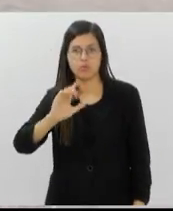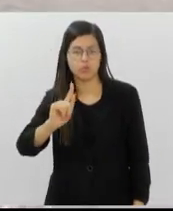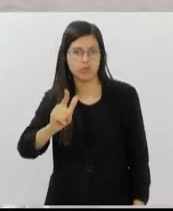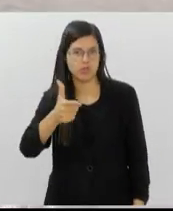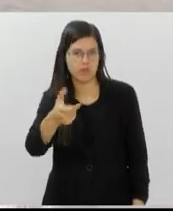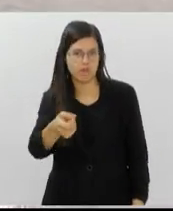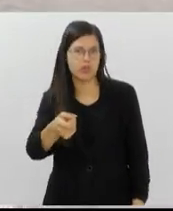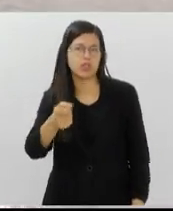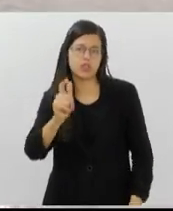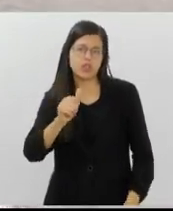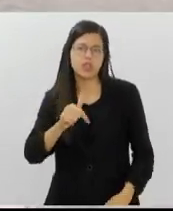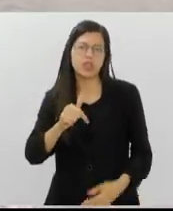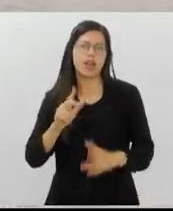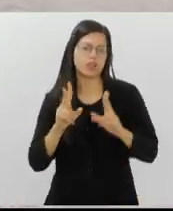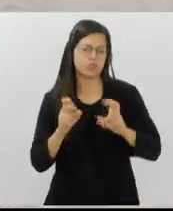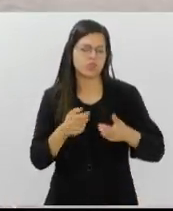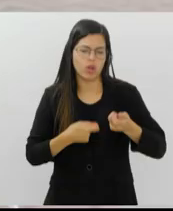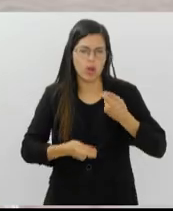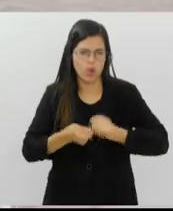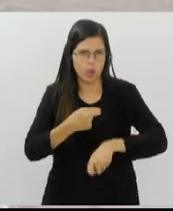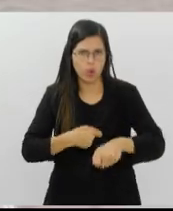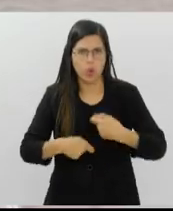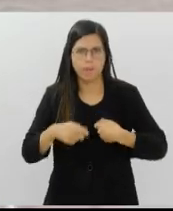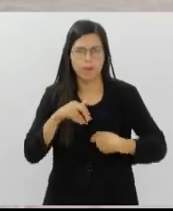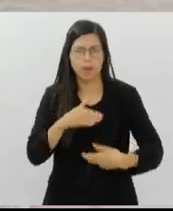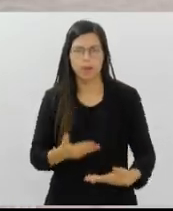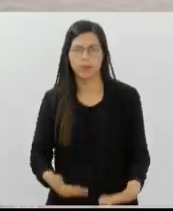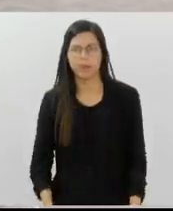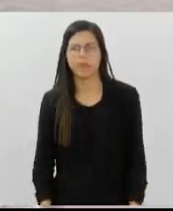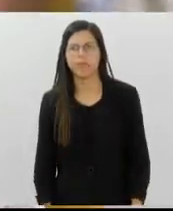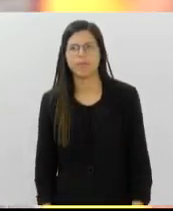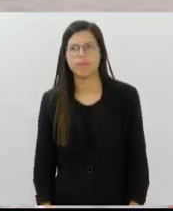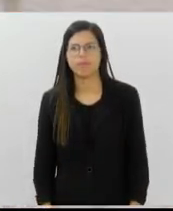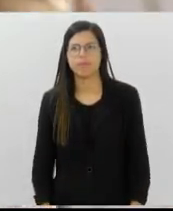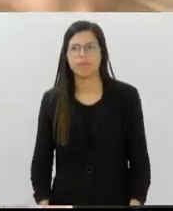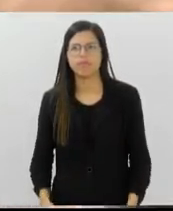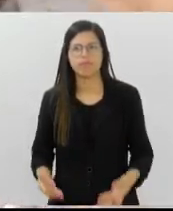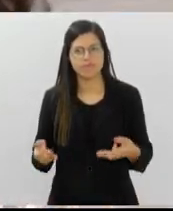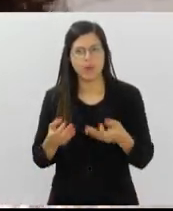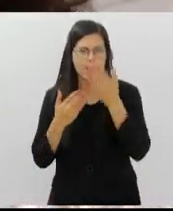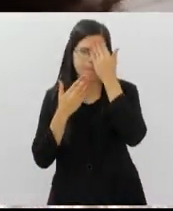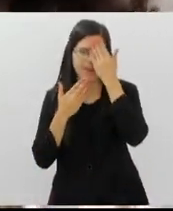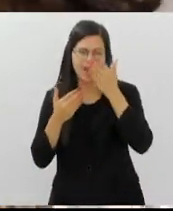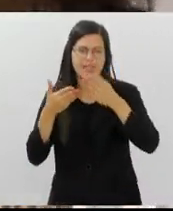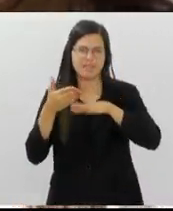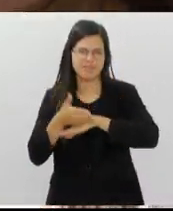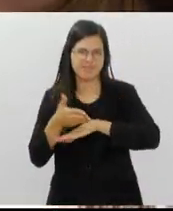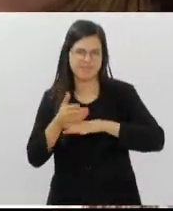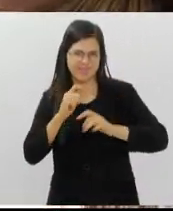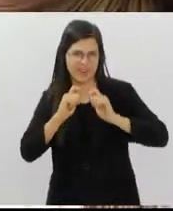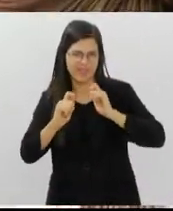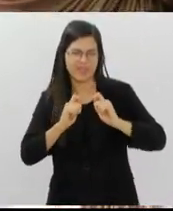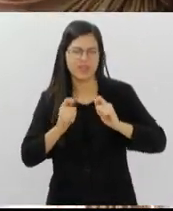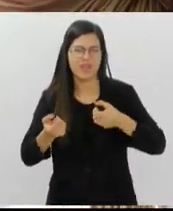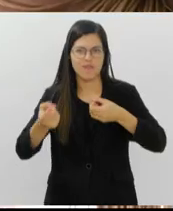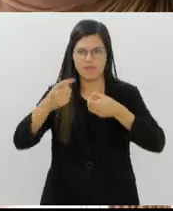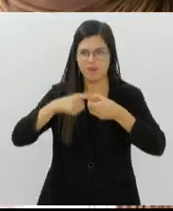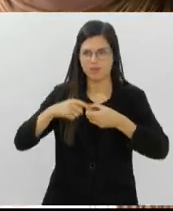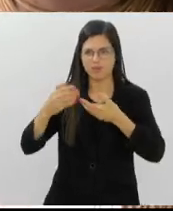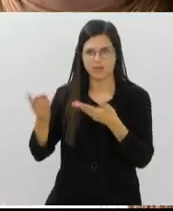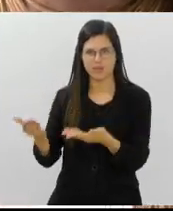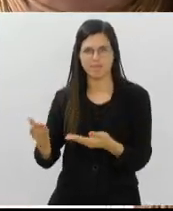são as questões econômicas, né? São relacionadas às questões econômicas. Perfeito, Alessandra, muito obrigado pela sua participação. Vicente, volto com você no